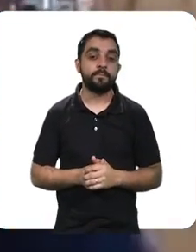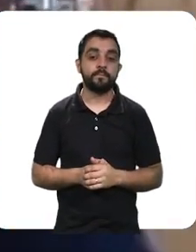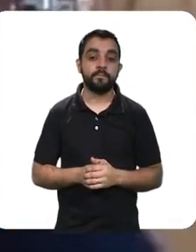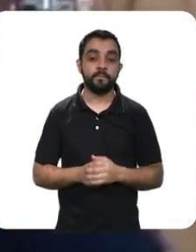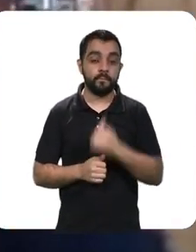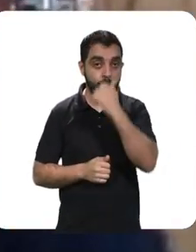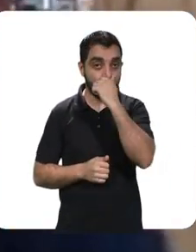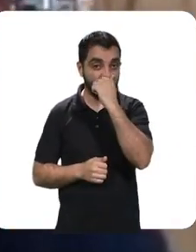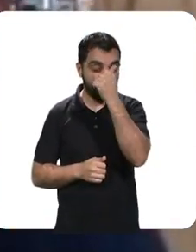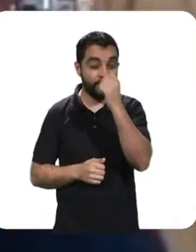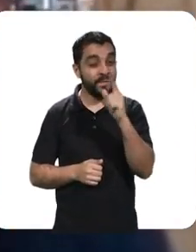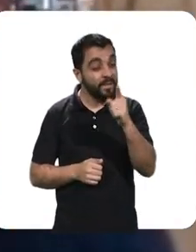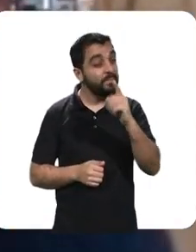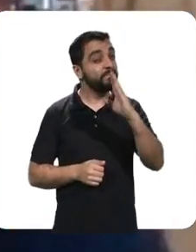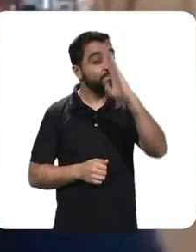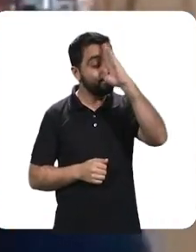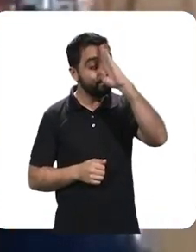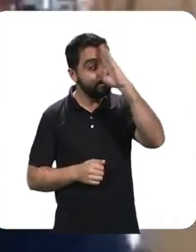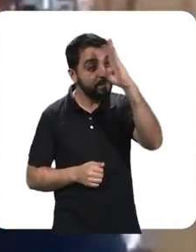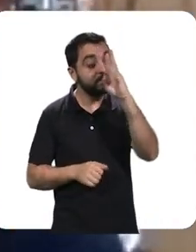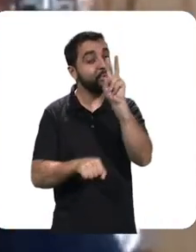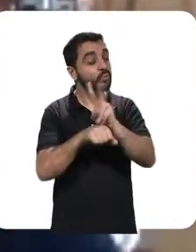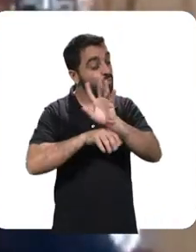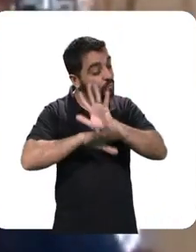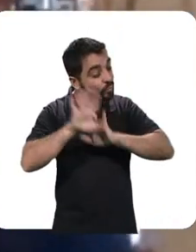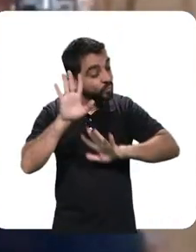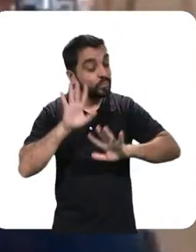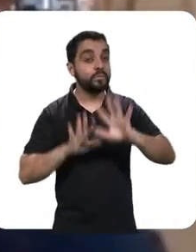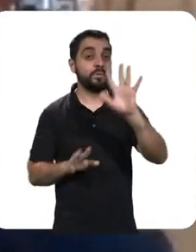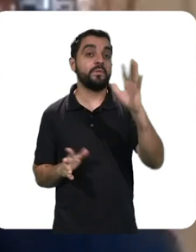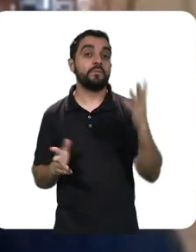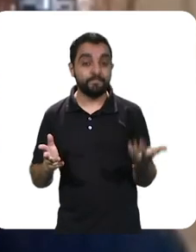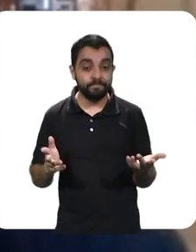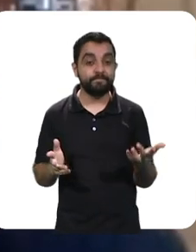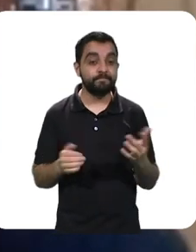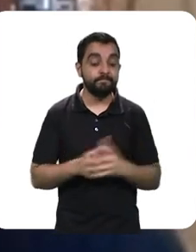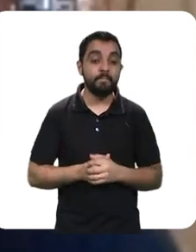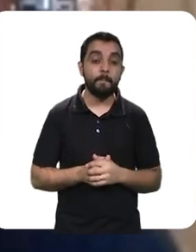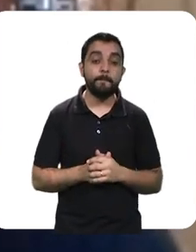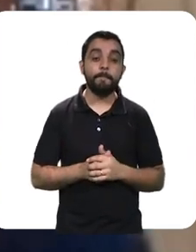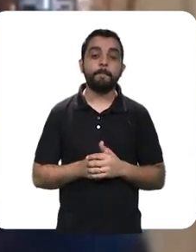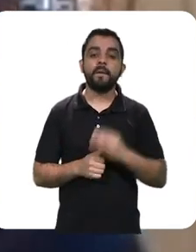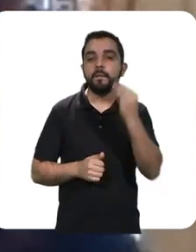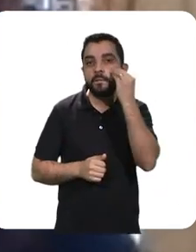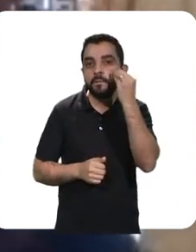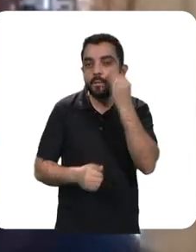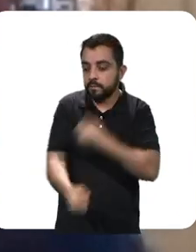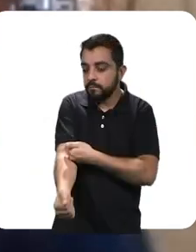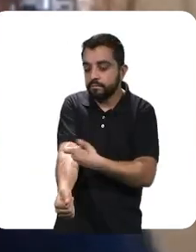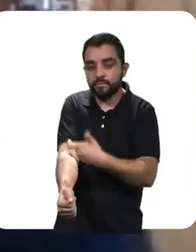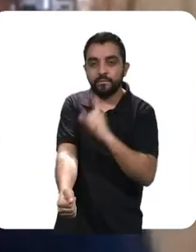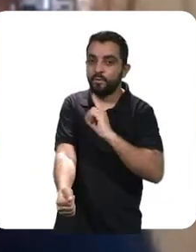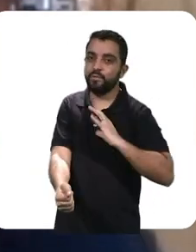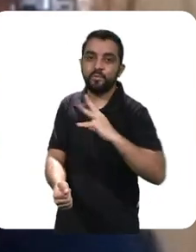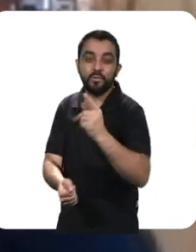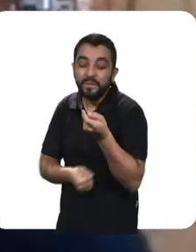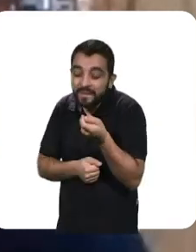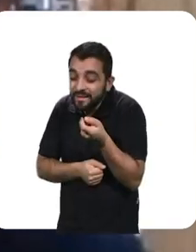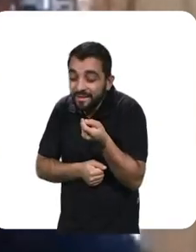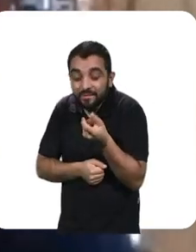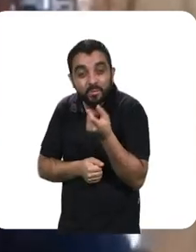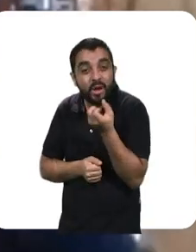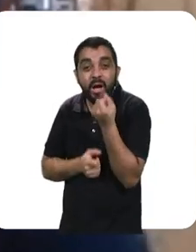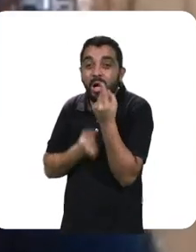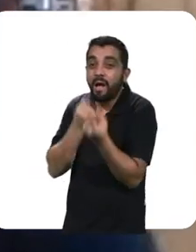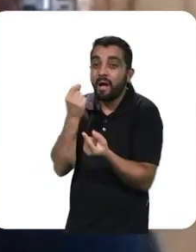esse para mim é um dos pontos mais sensíveis dessa vivência toda, né? A gente está testando muito pouco, mas muito pouco